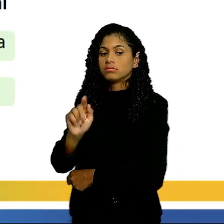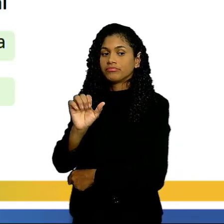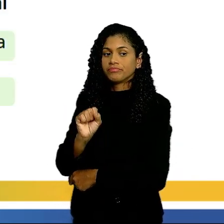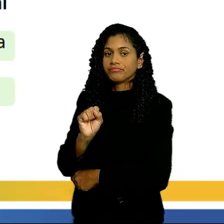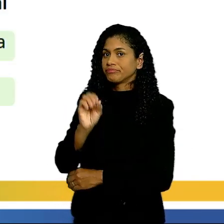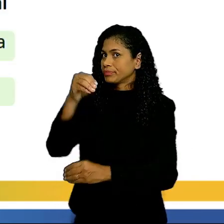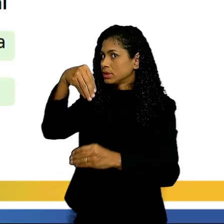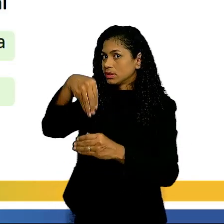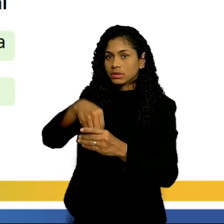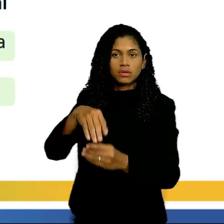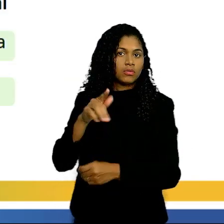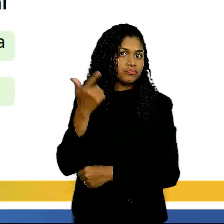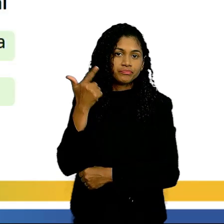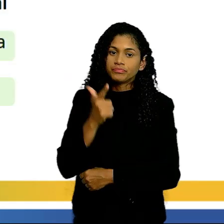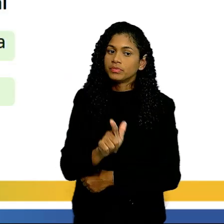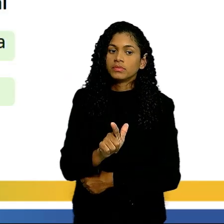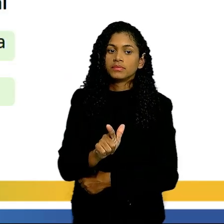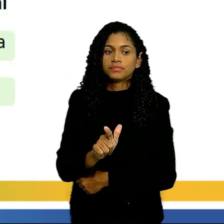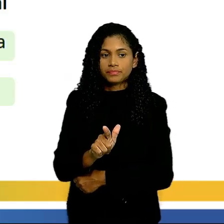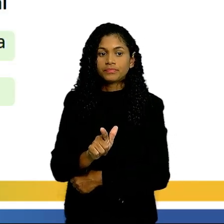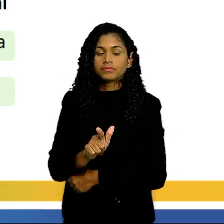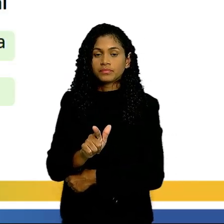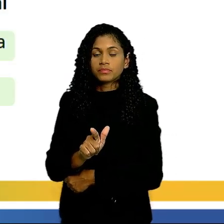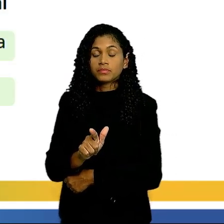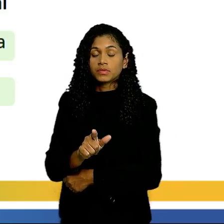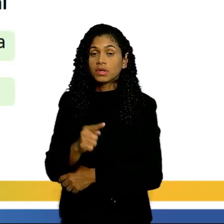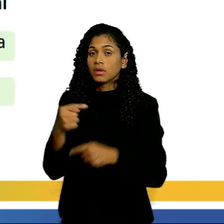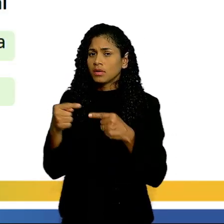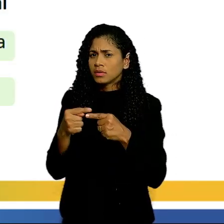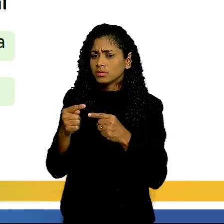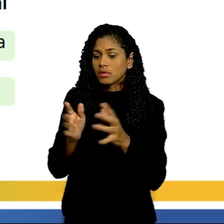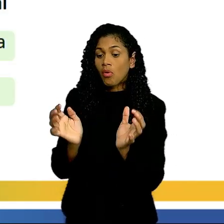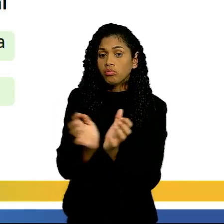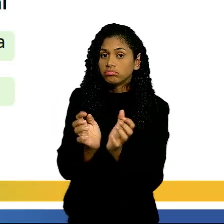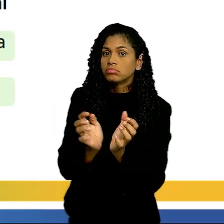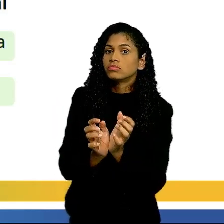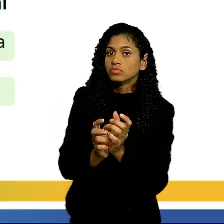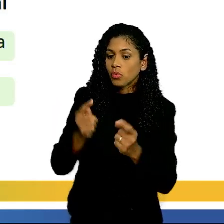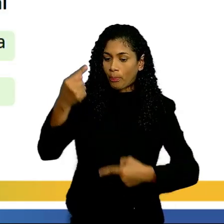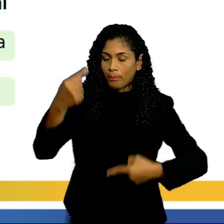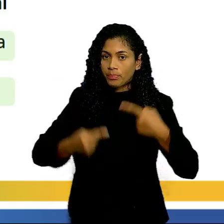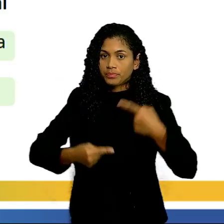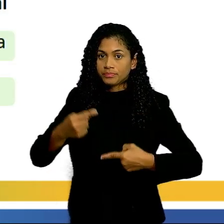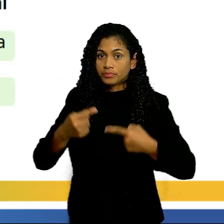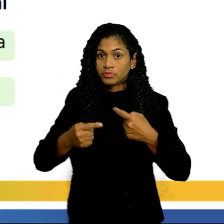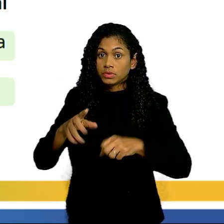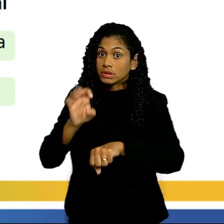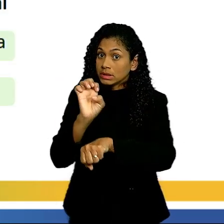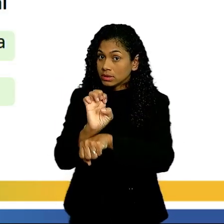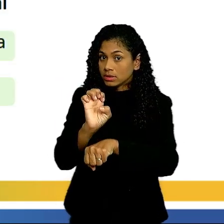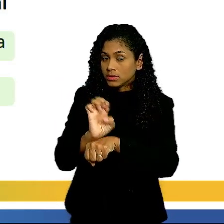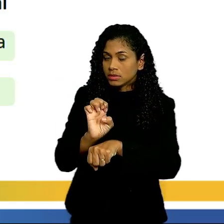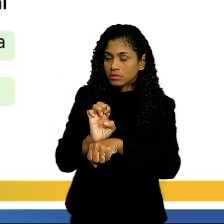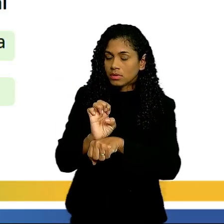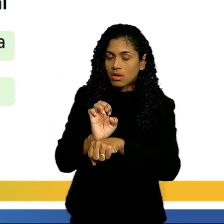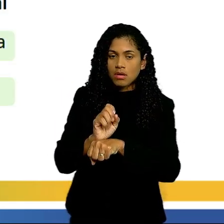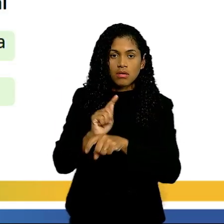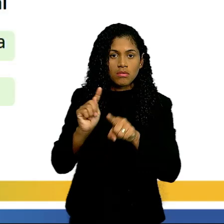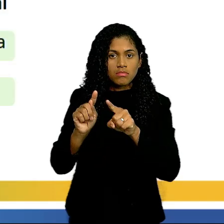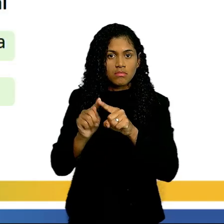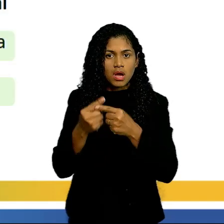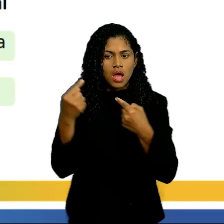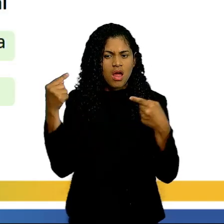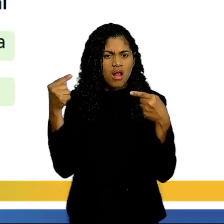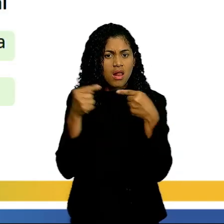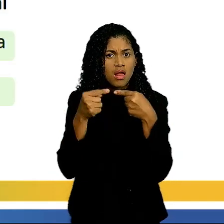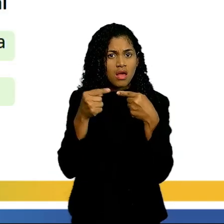outros motivos, motivos pessoais, motivos ligados ao seu governo estadual, e não nenhum fato ligado a Vargas.